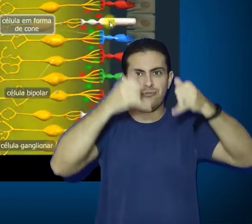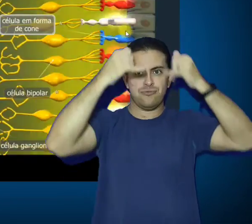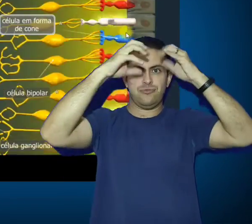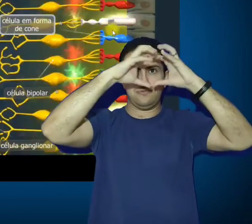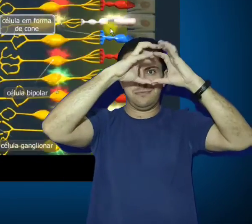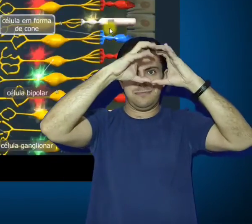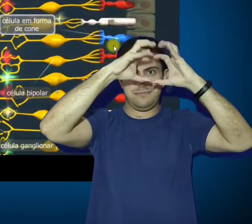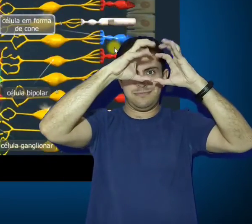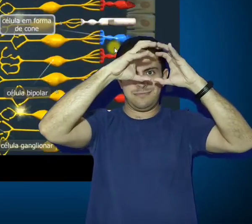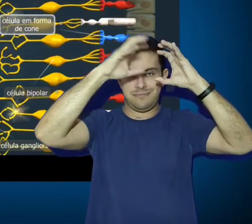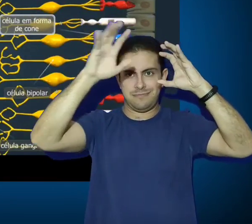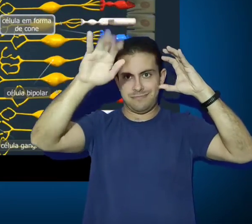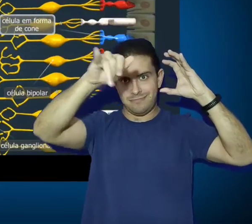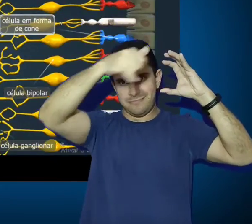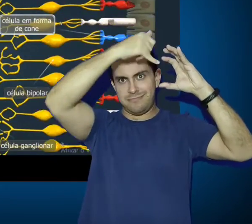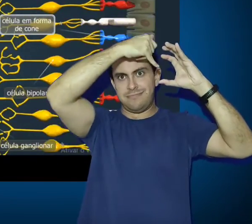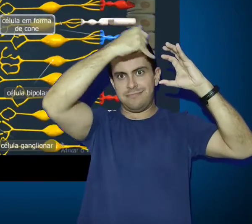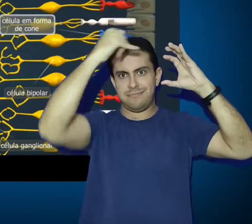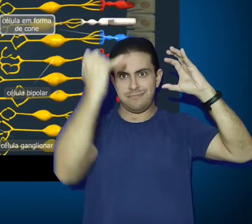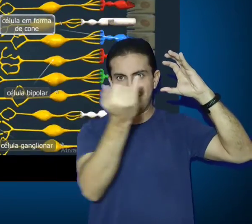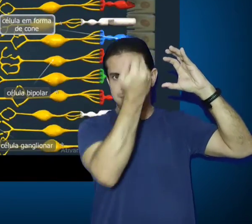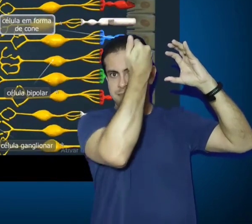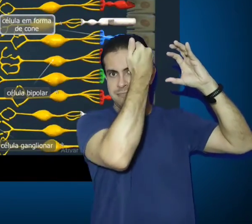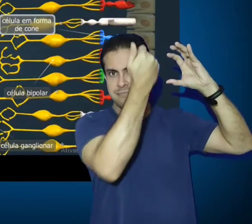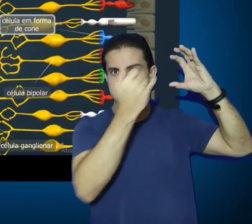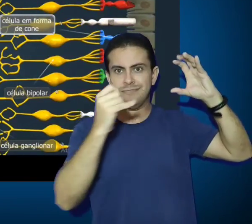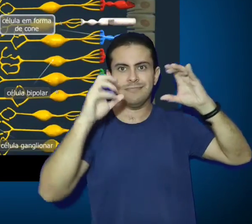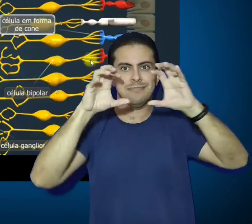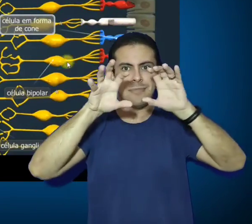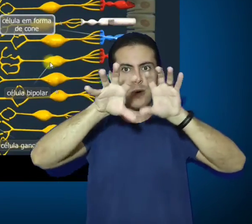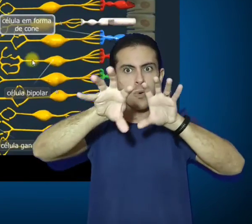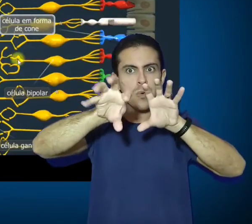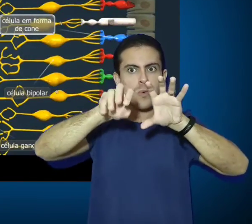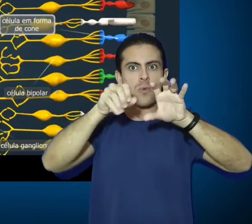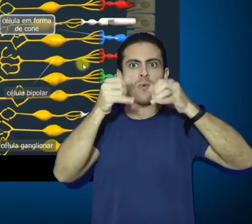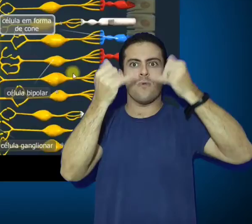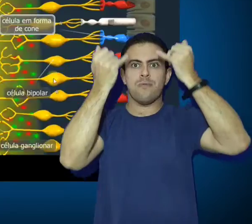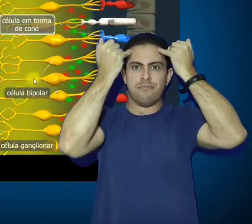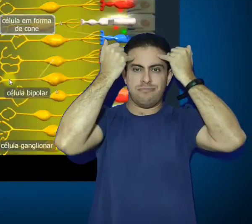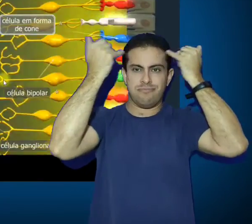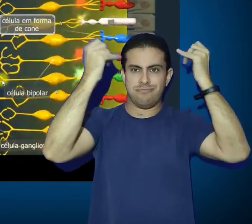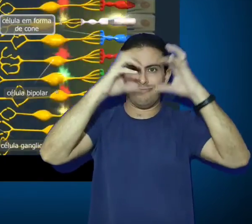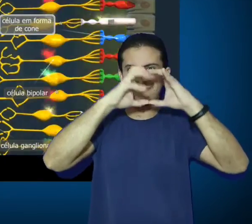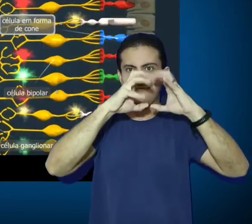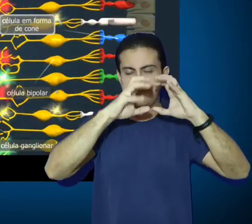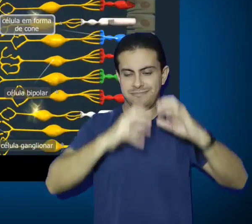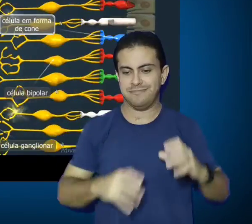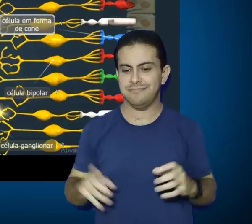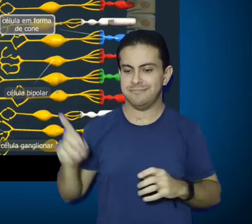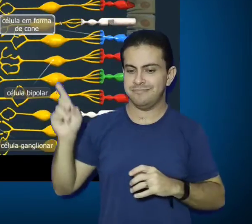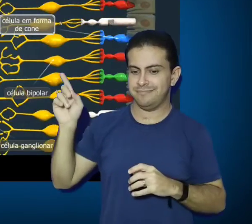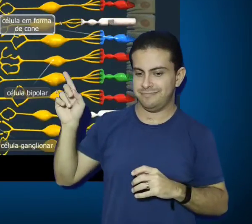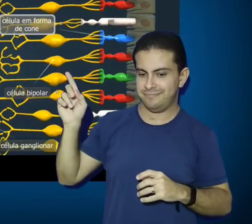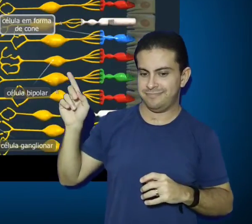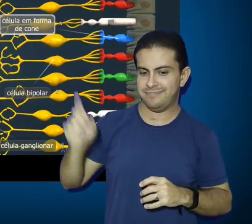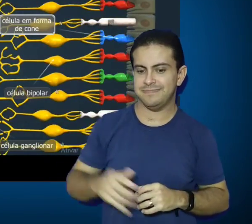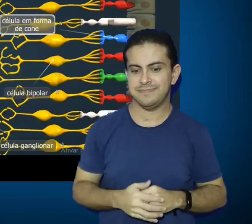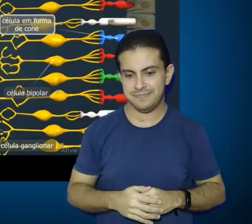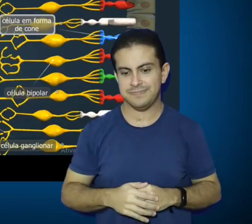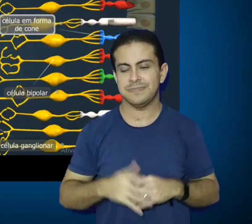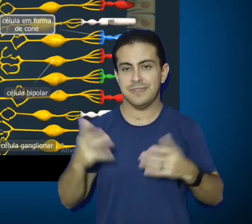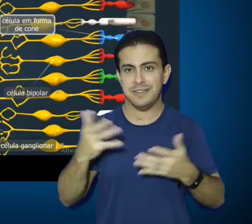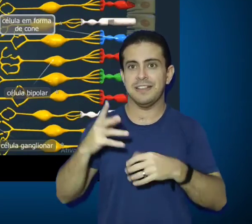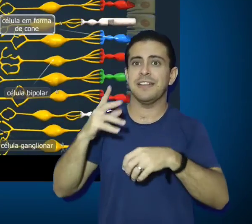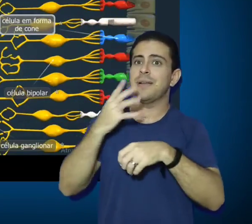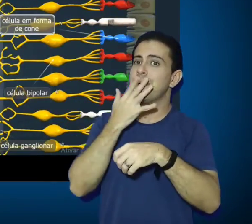e verde na sua composição. As células vermelho e verde, elas vão emitir impulsos nervosos e enviar para o cérebro. E